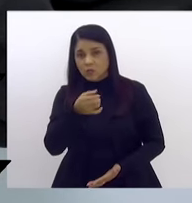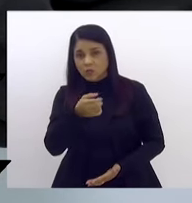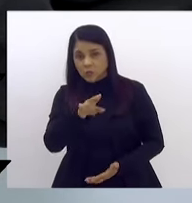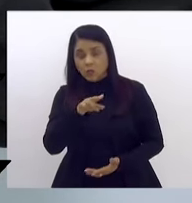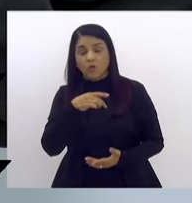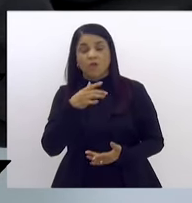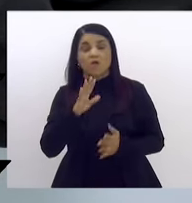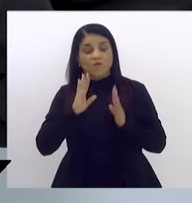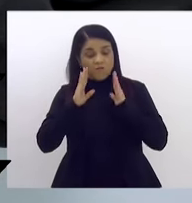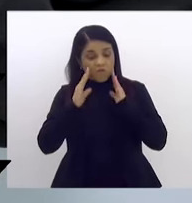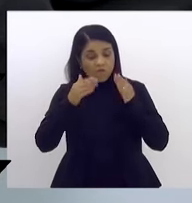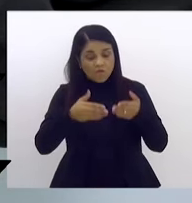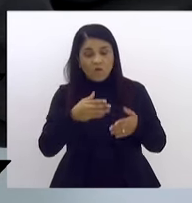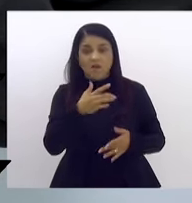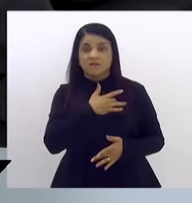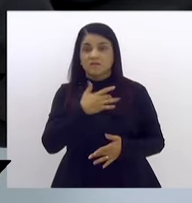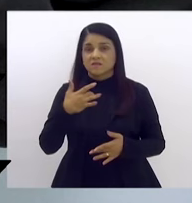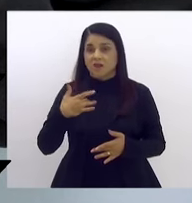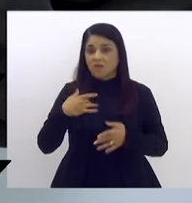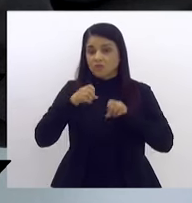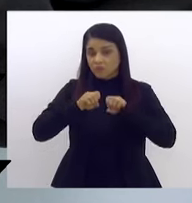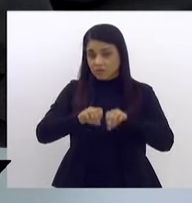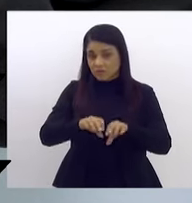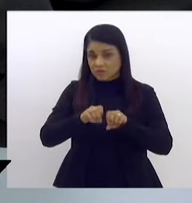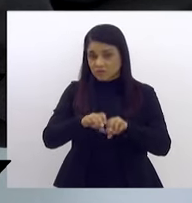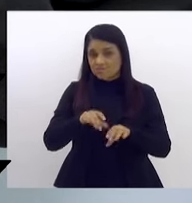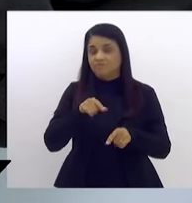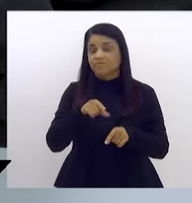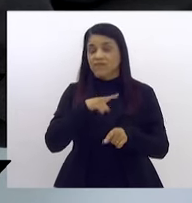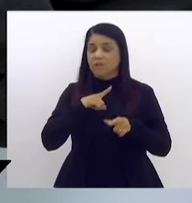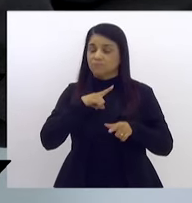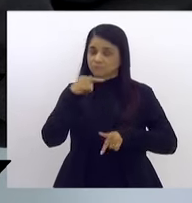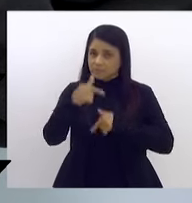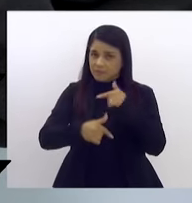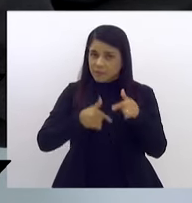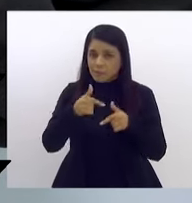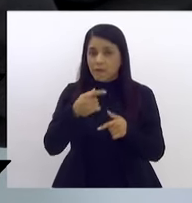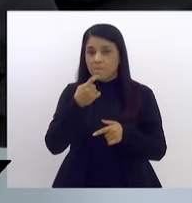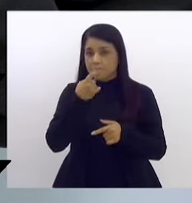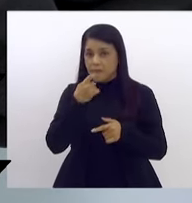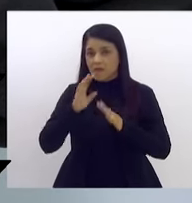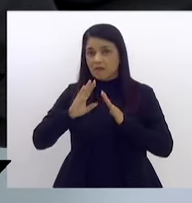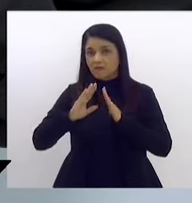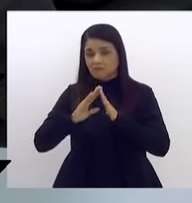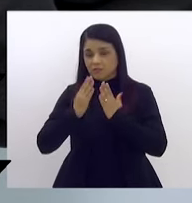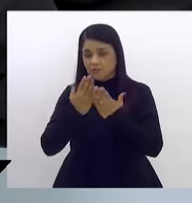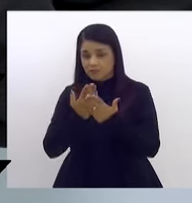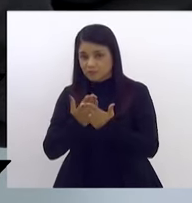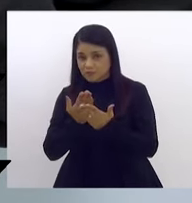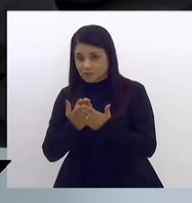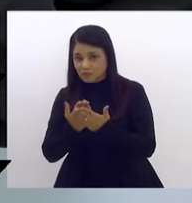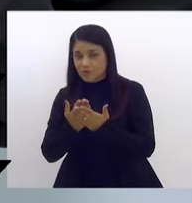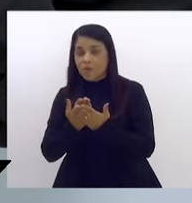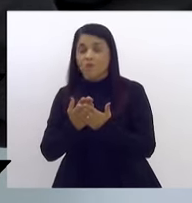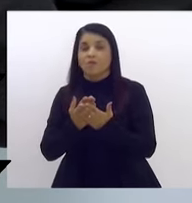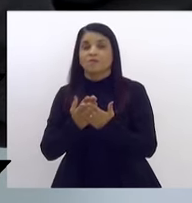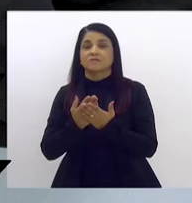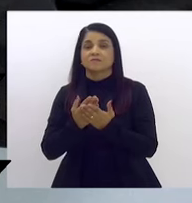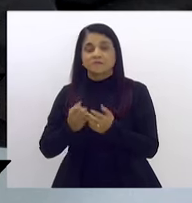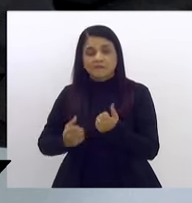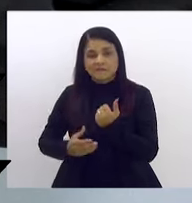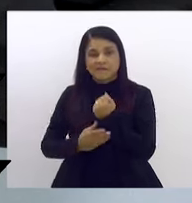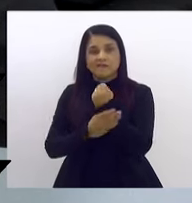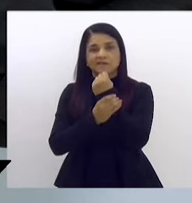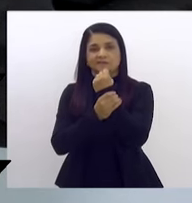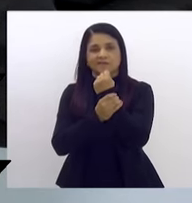educação que é o setor que tem essa tarefa de estar próxima à Rede de Educação próximo ao nosso sistema estadual de ensino para garantir